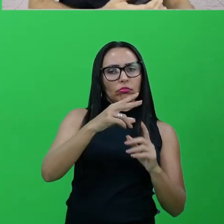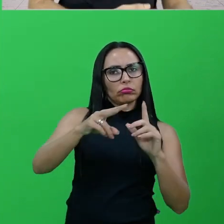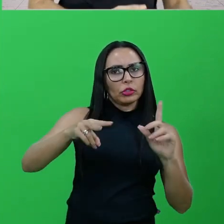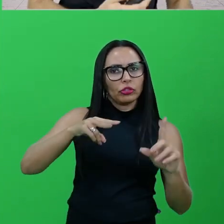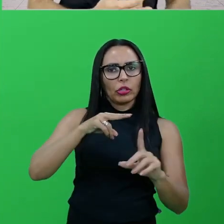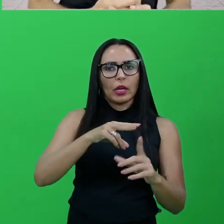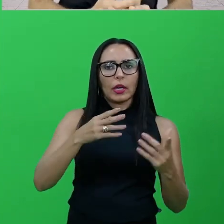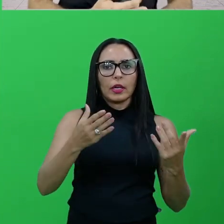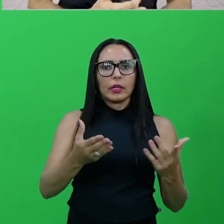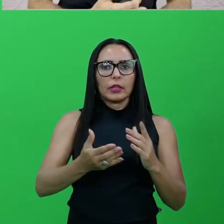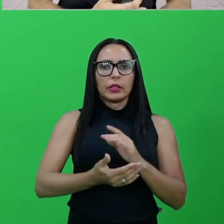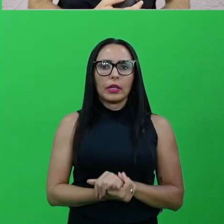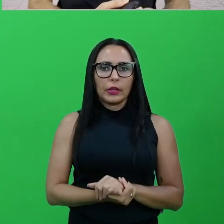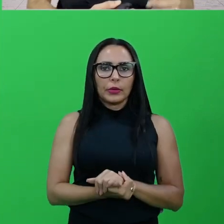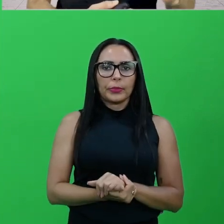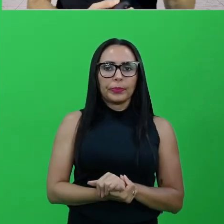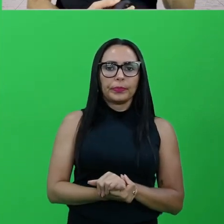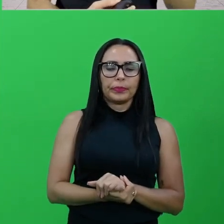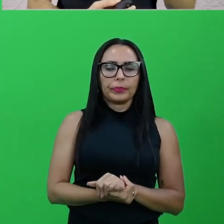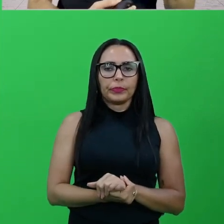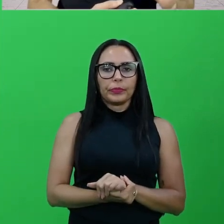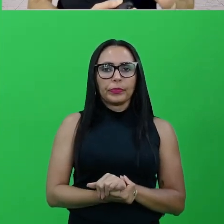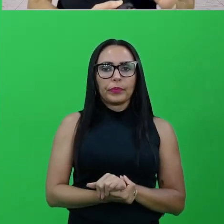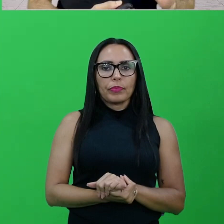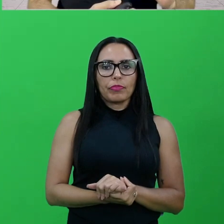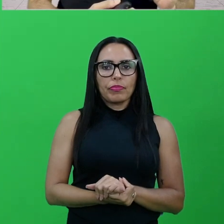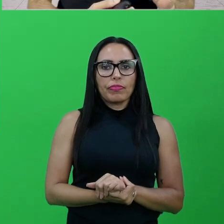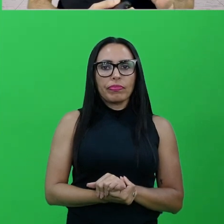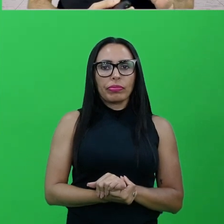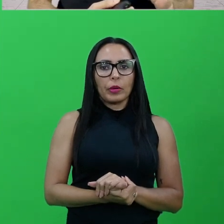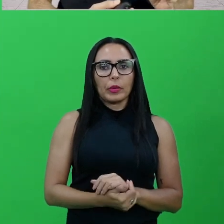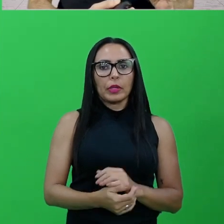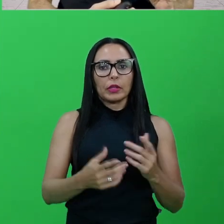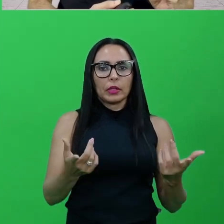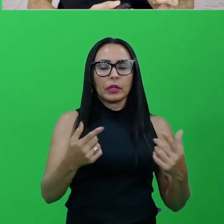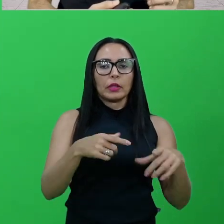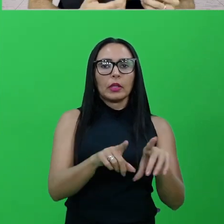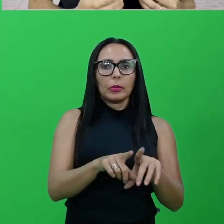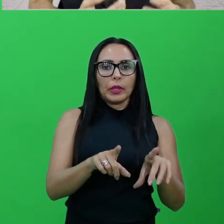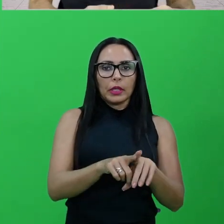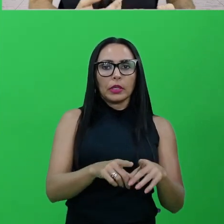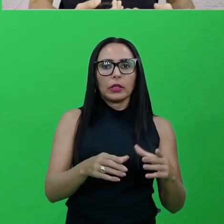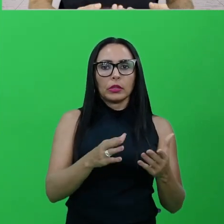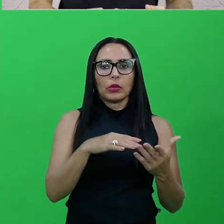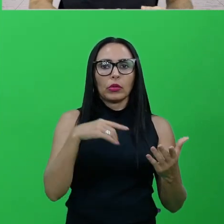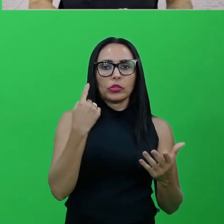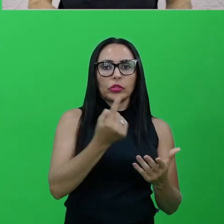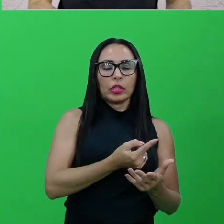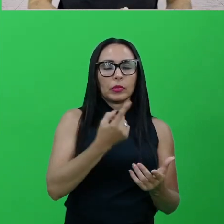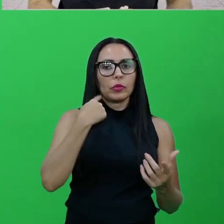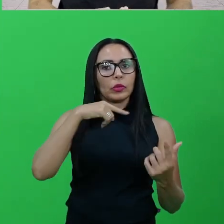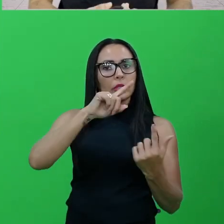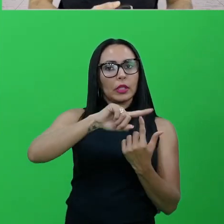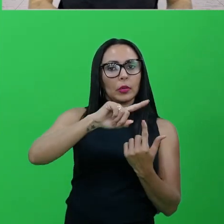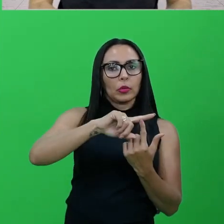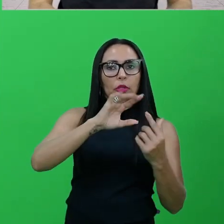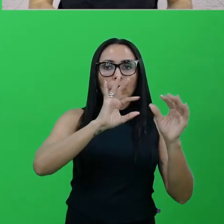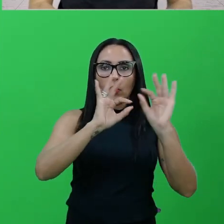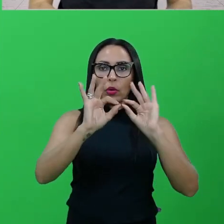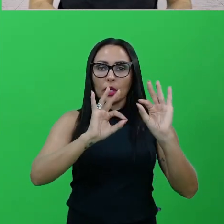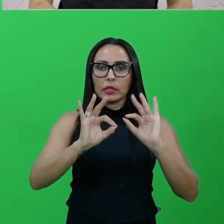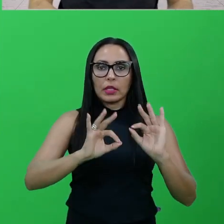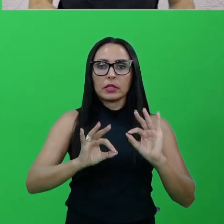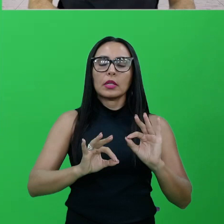em comparação com a inovação de produto. Para medir inovação também precisamos levar em conta o tipo de organização, né, que está